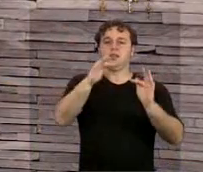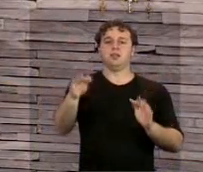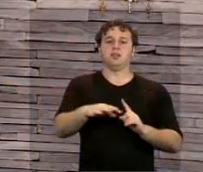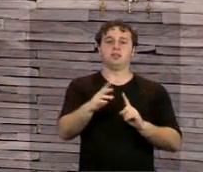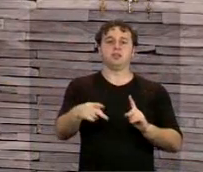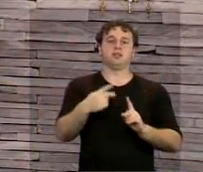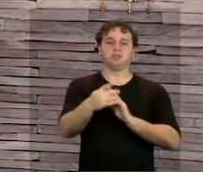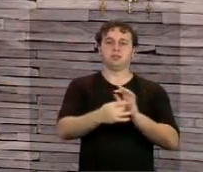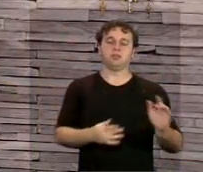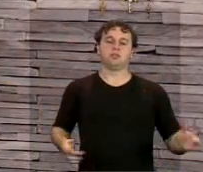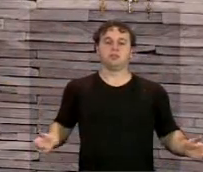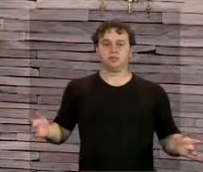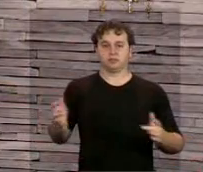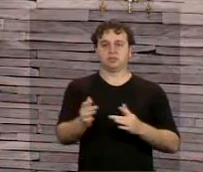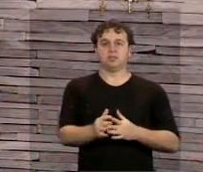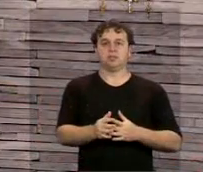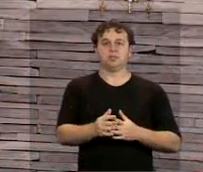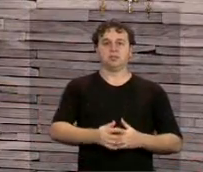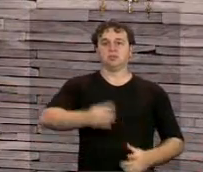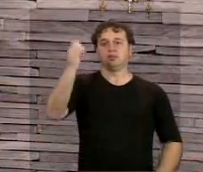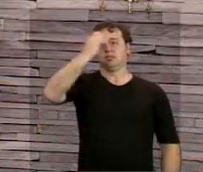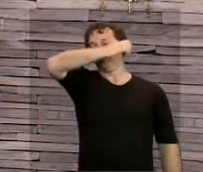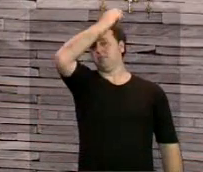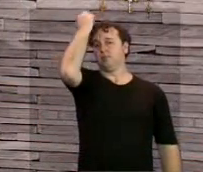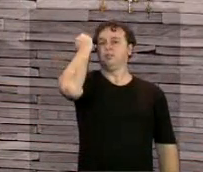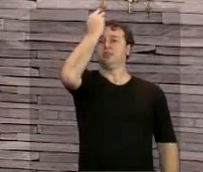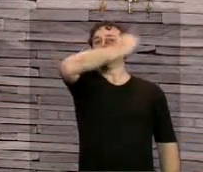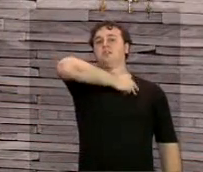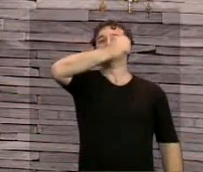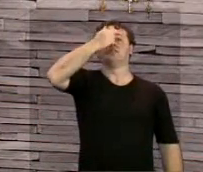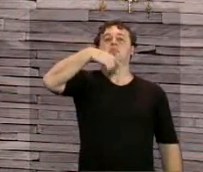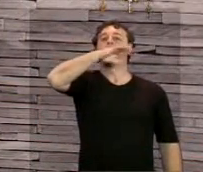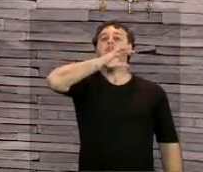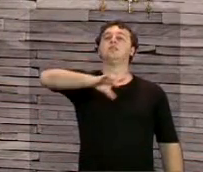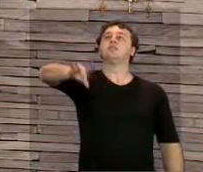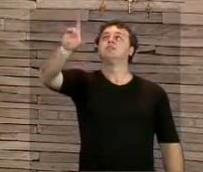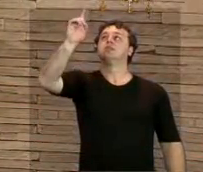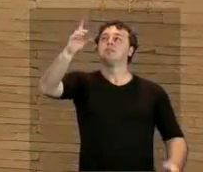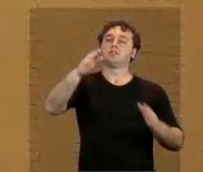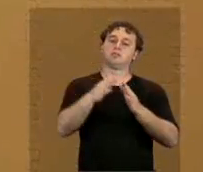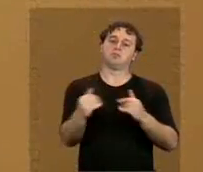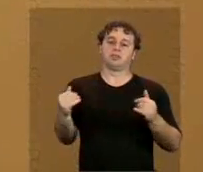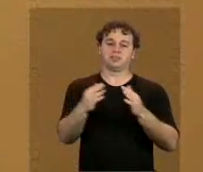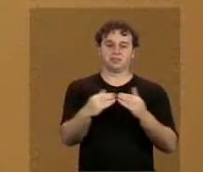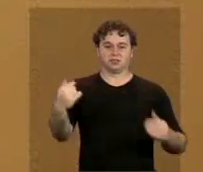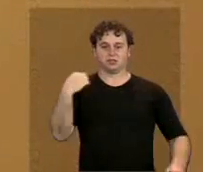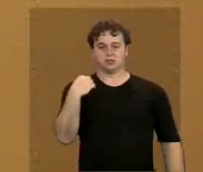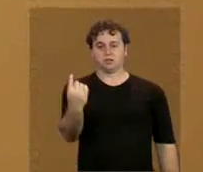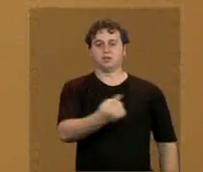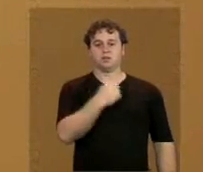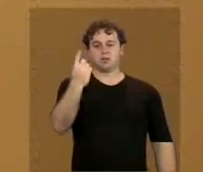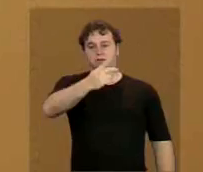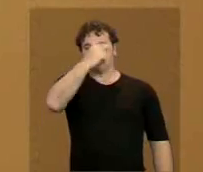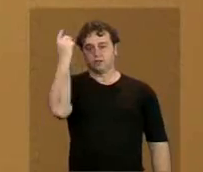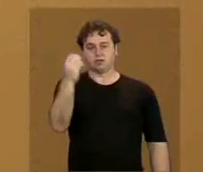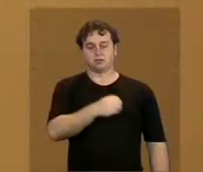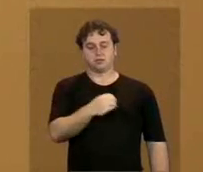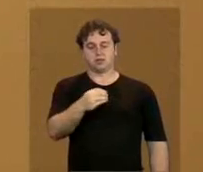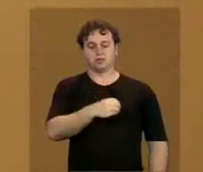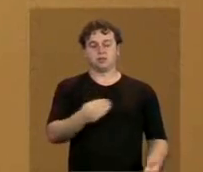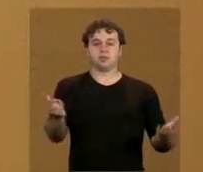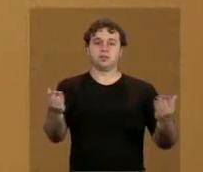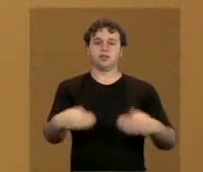Bendita sois vós entre as mulheres e bendito é o fruto do vosso ventre, Jesus. Santa Maria, Mãe de Deus, rogai por